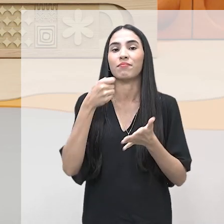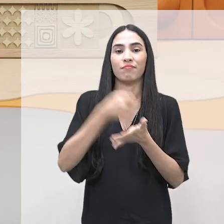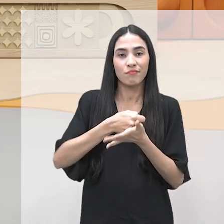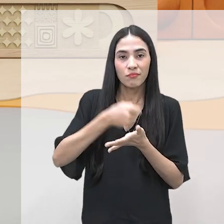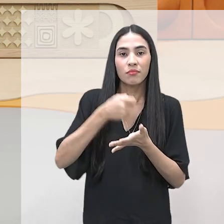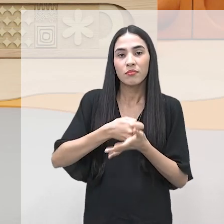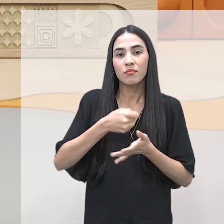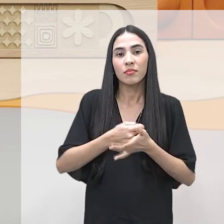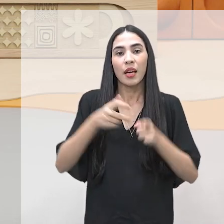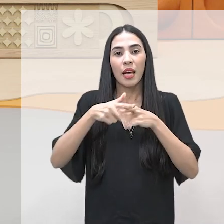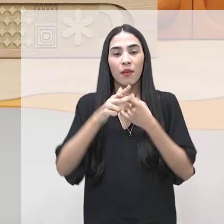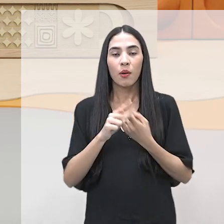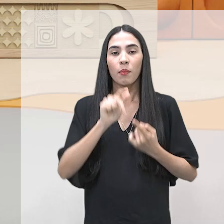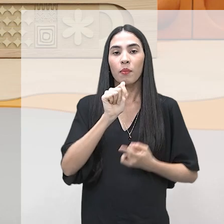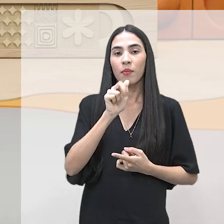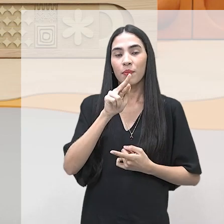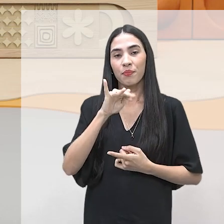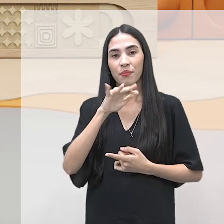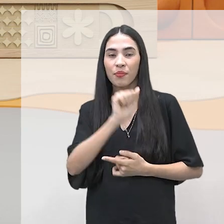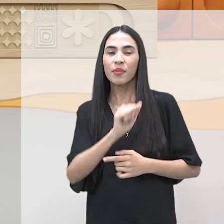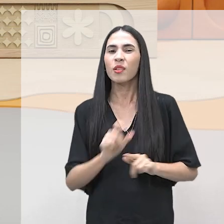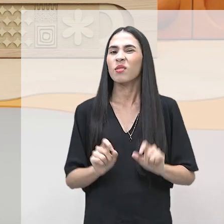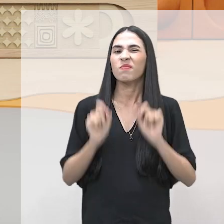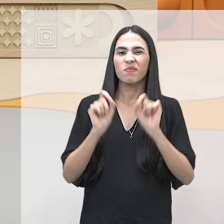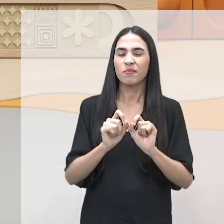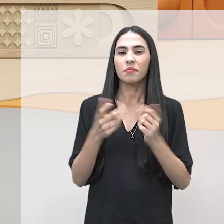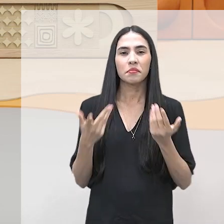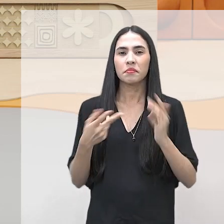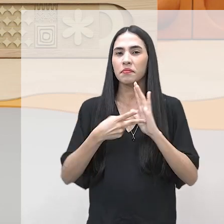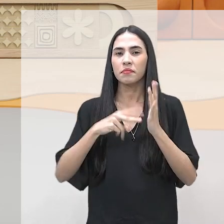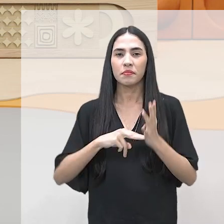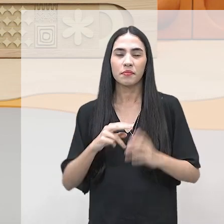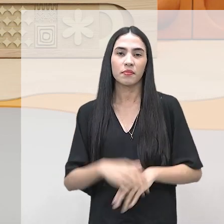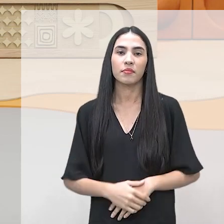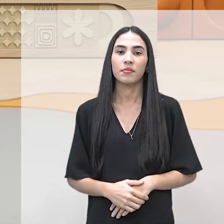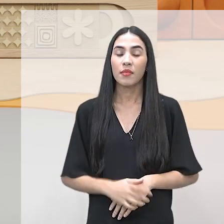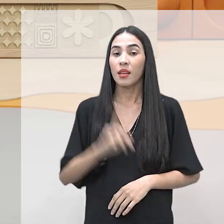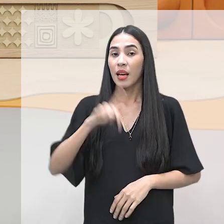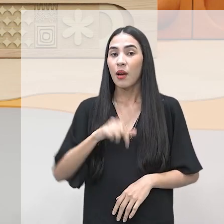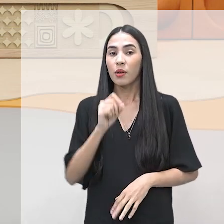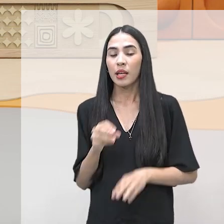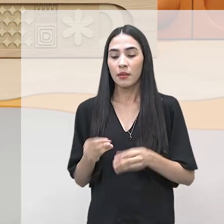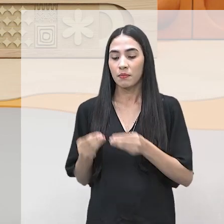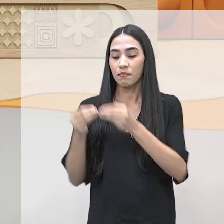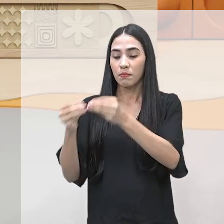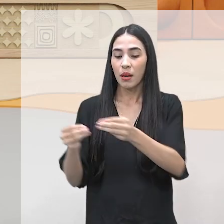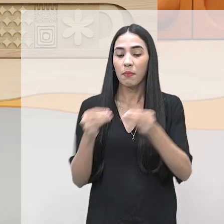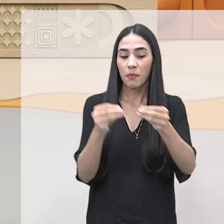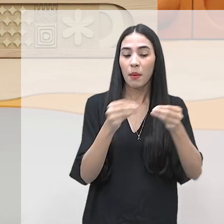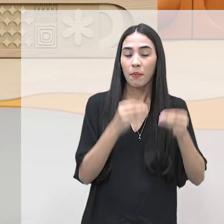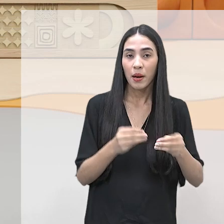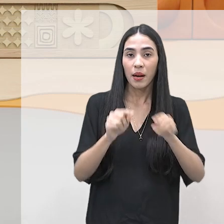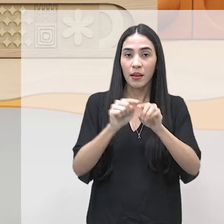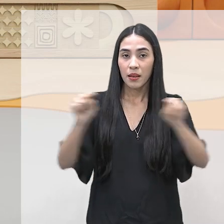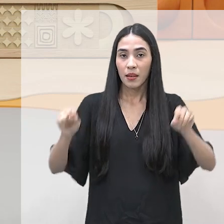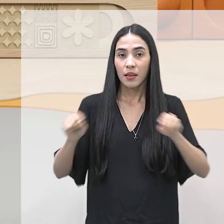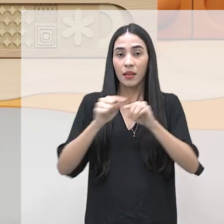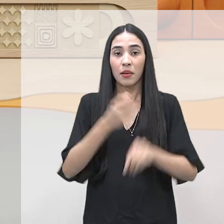chamada reforma agrária. Professor, o que é reforma agrária? É a distribuição